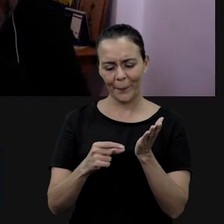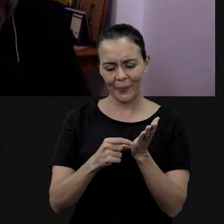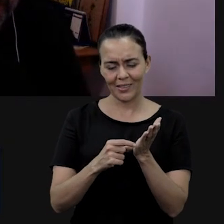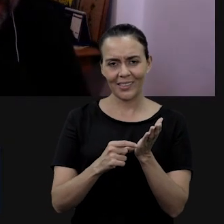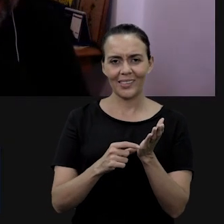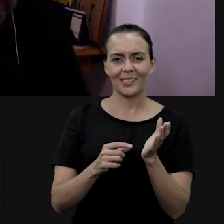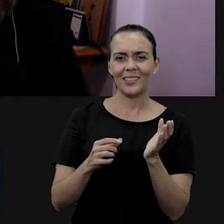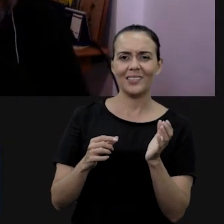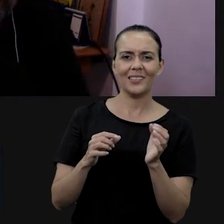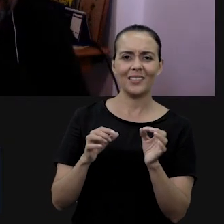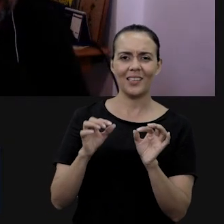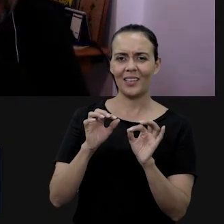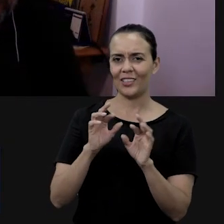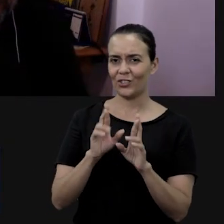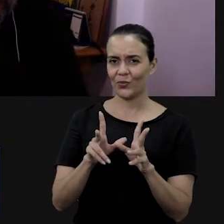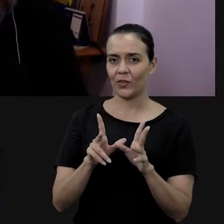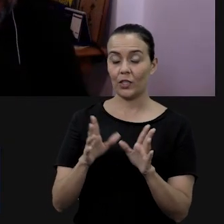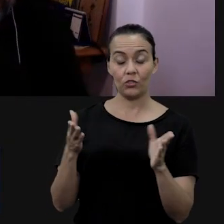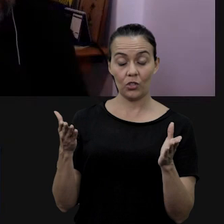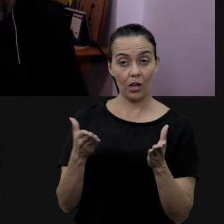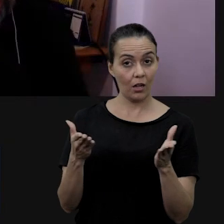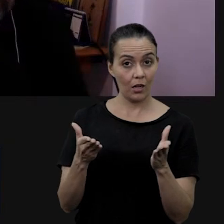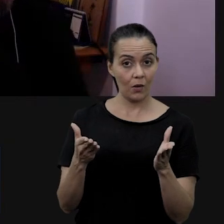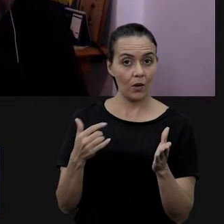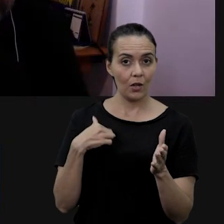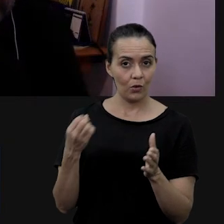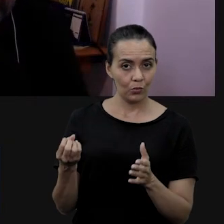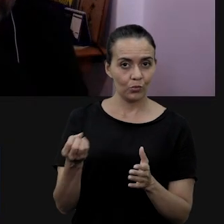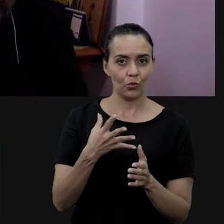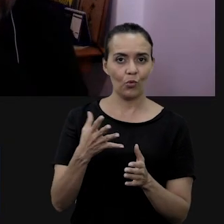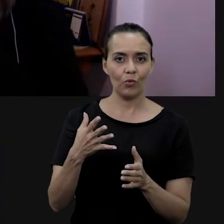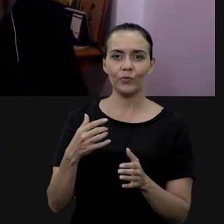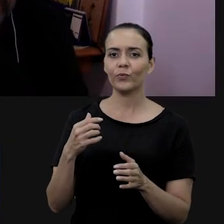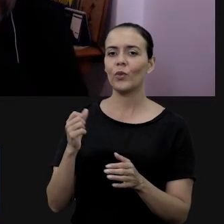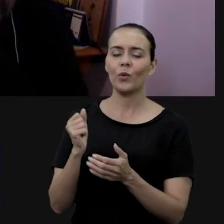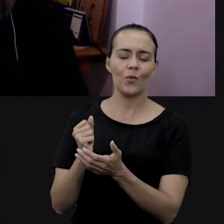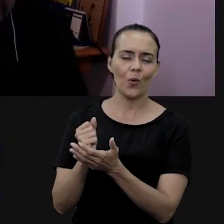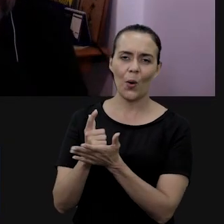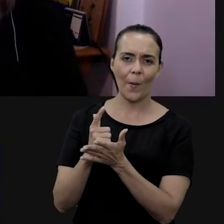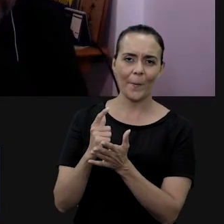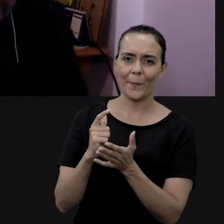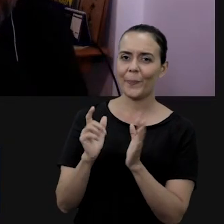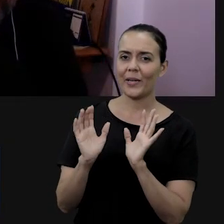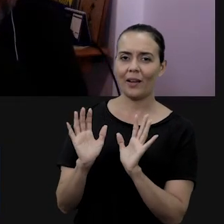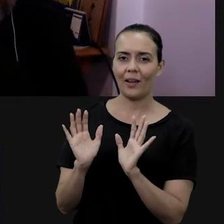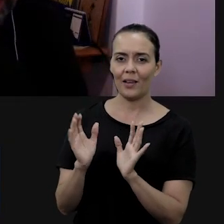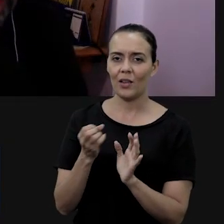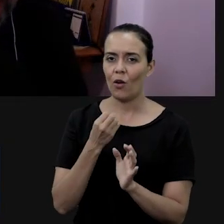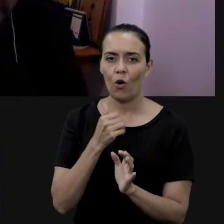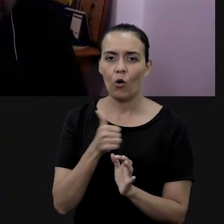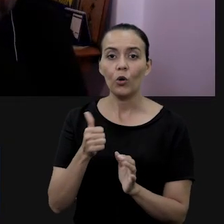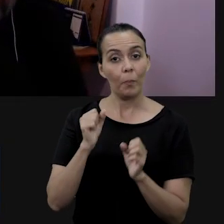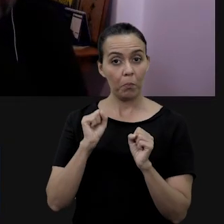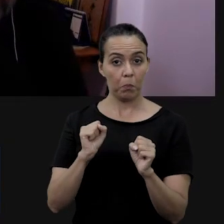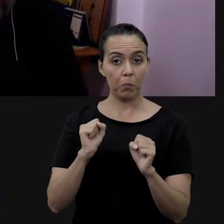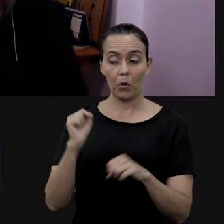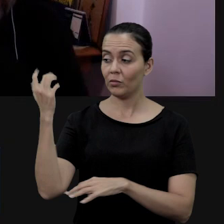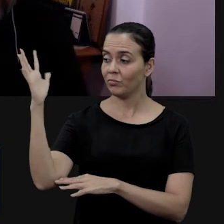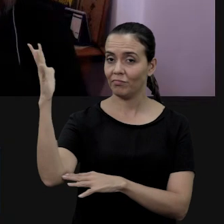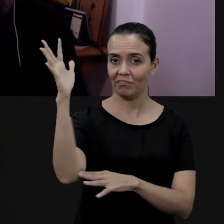bateria, com pilha, então ele não. Você pode estar em qualquer lugar, né? Então eu já fiz trabalhos assim, gravando músicos no meio do mato,